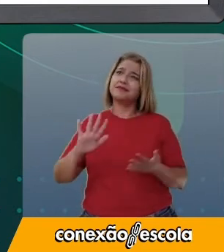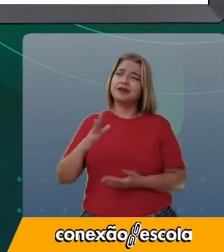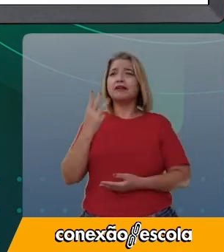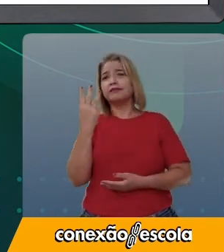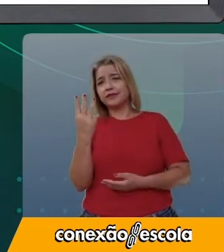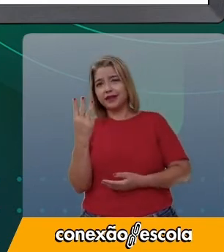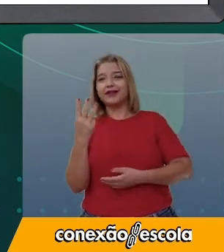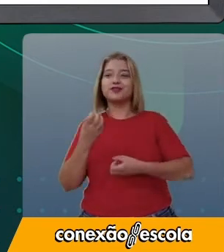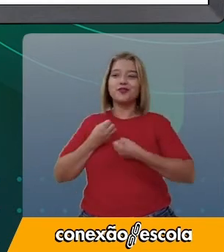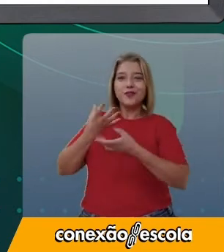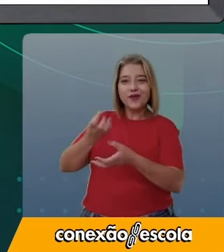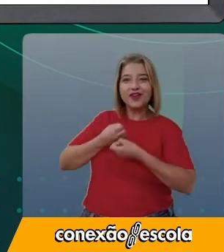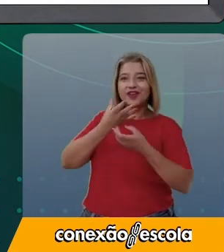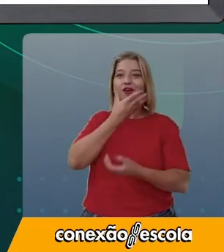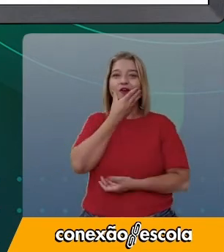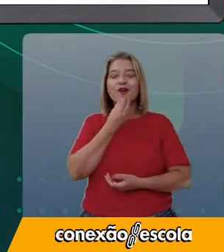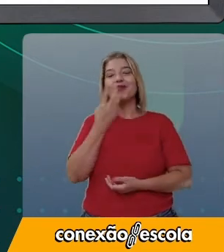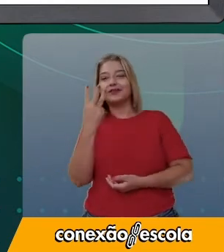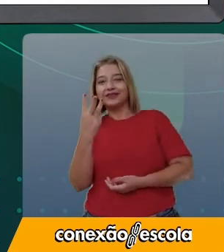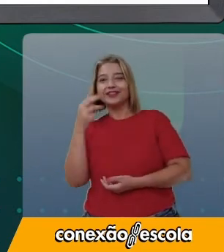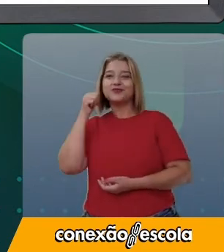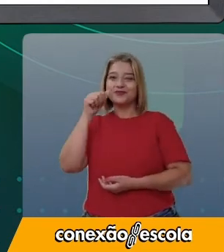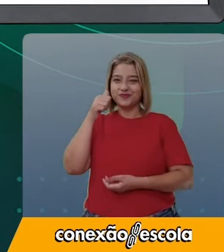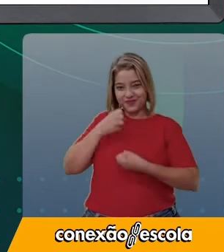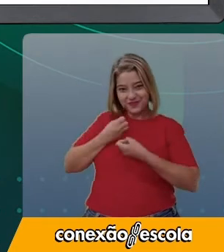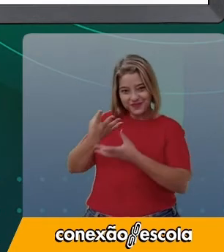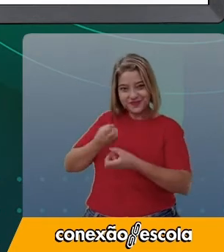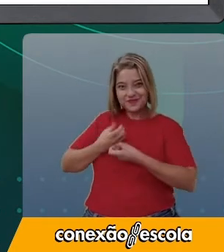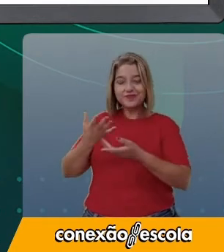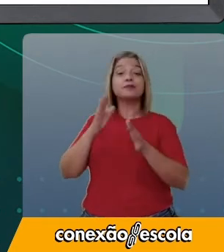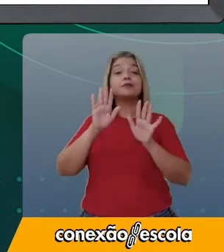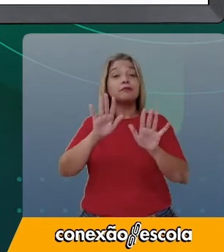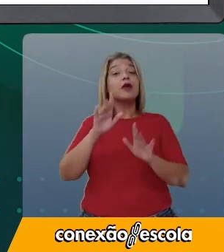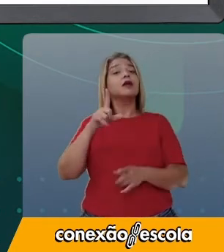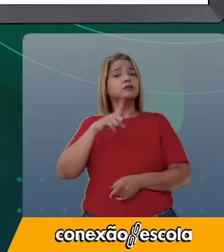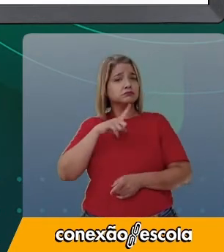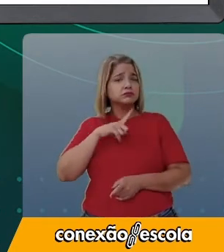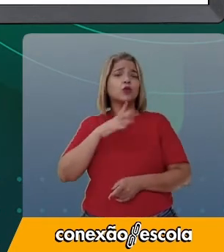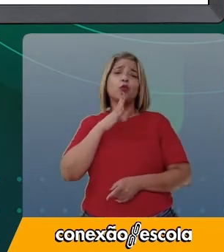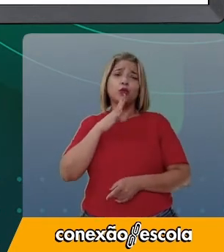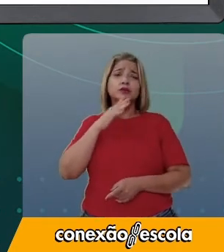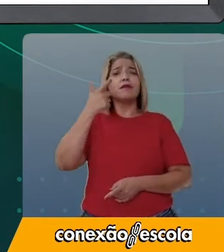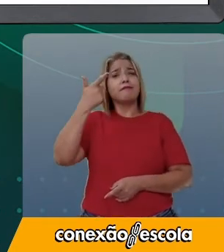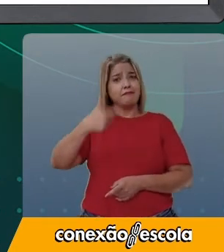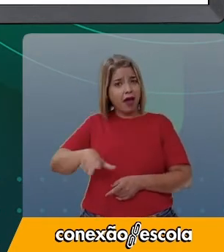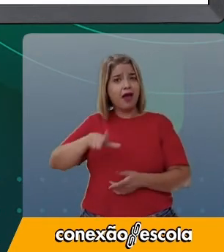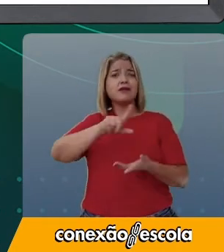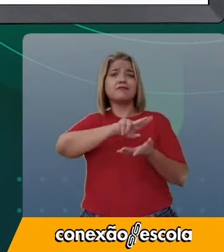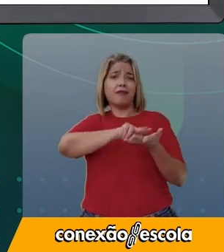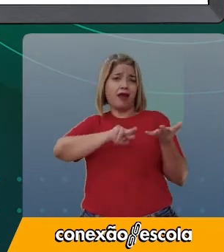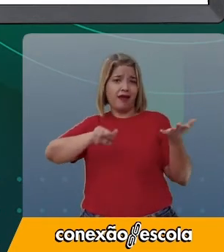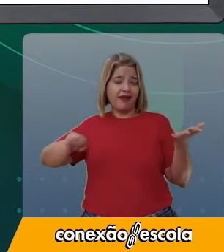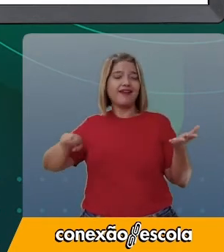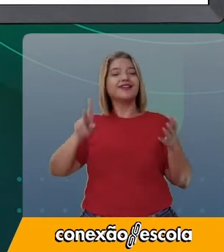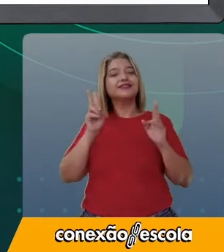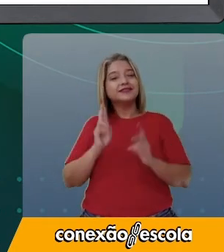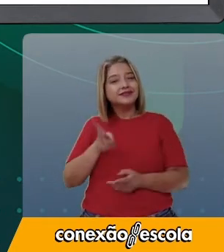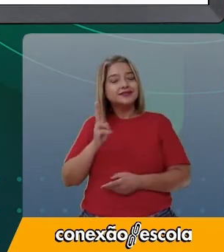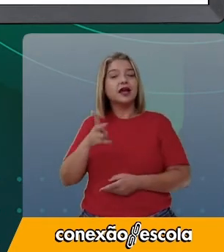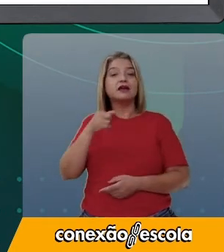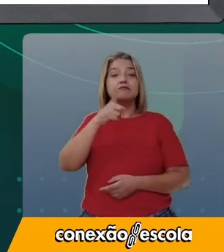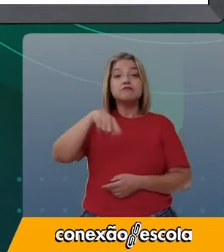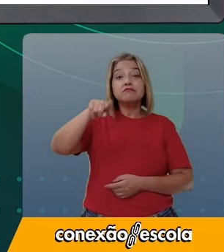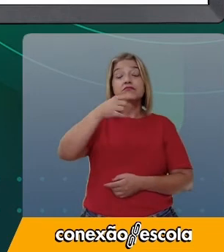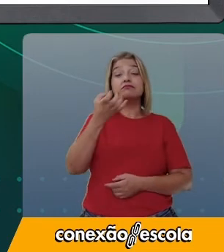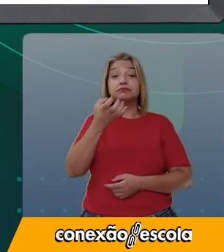três poetas e 3 poetisas, mas a gente pode conhecer muito mais. Então, sempre, que